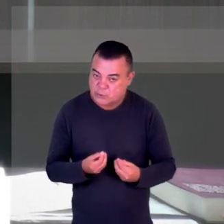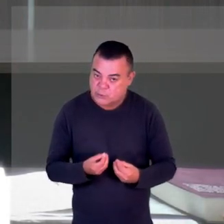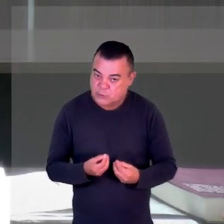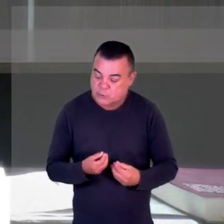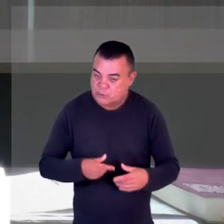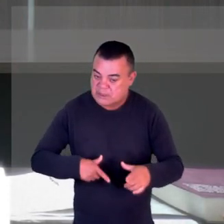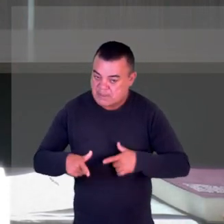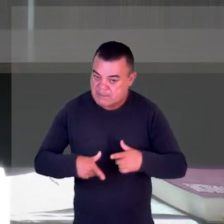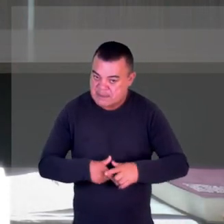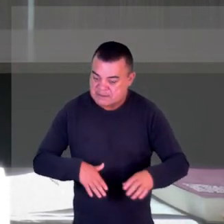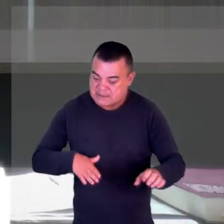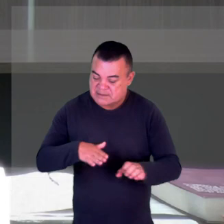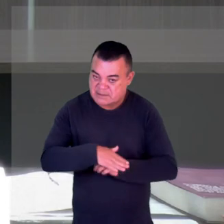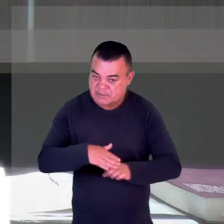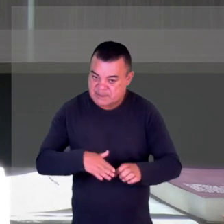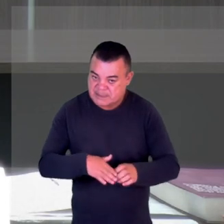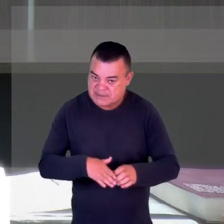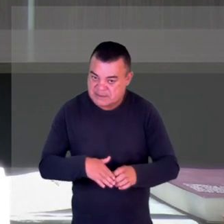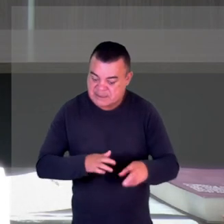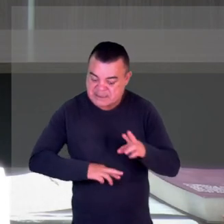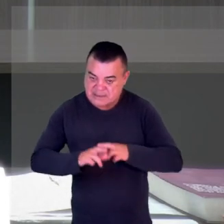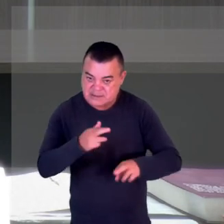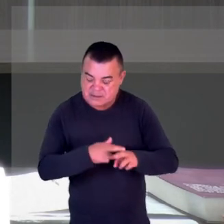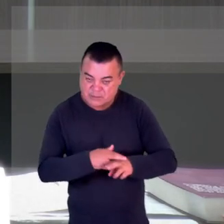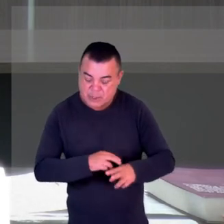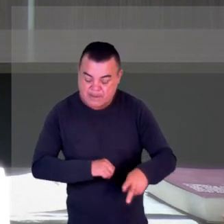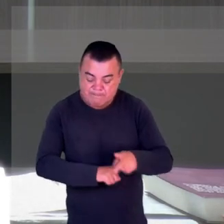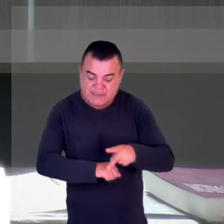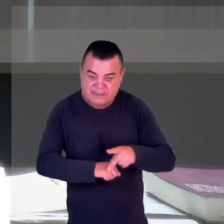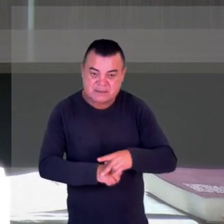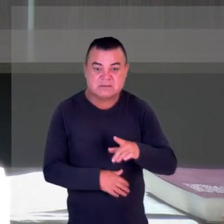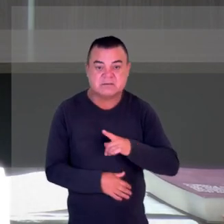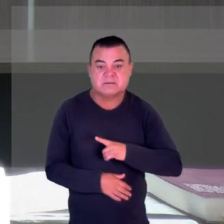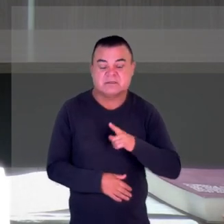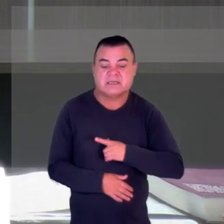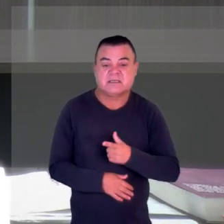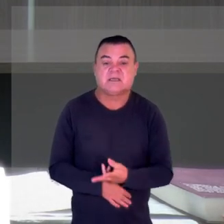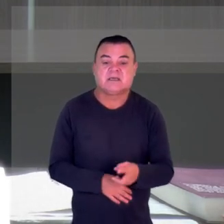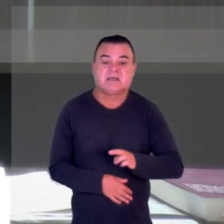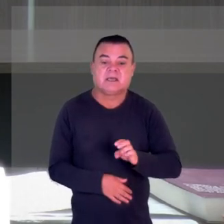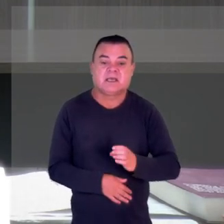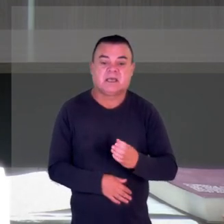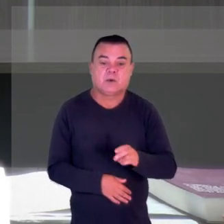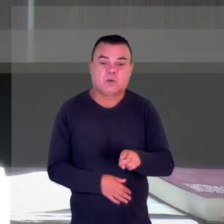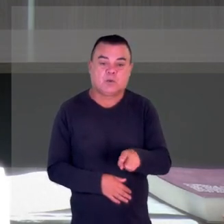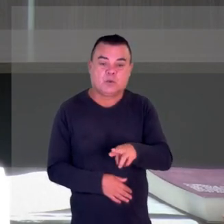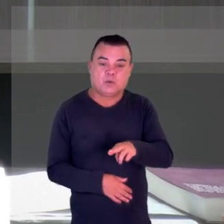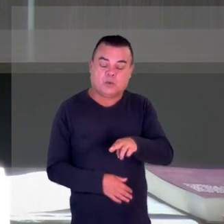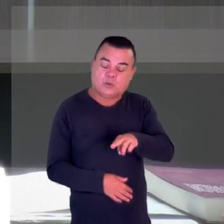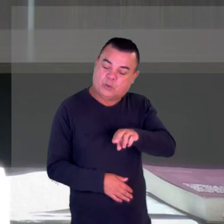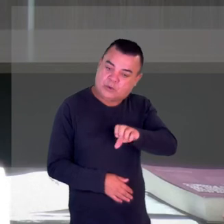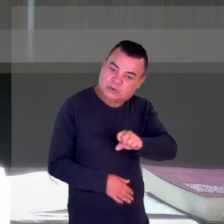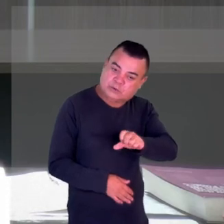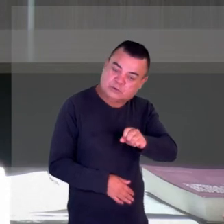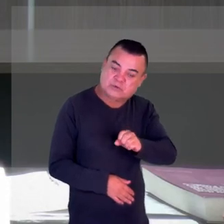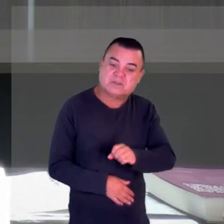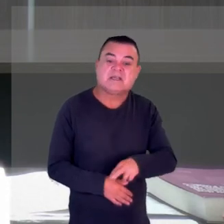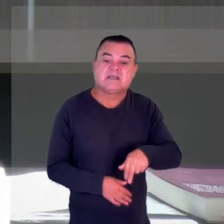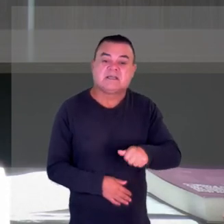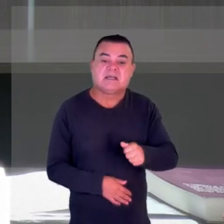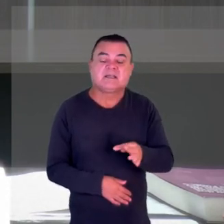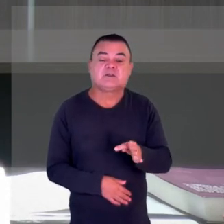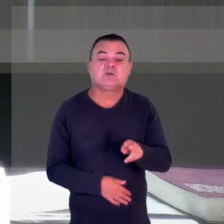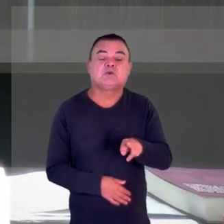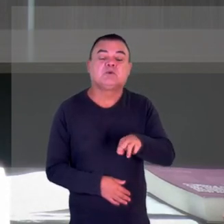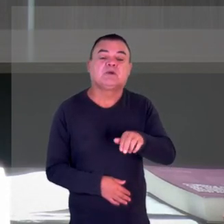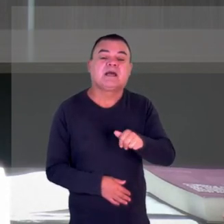relativamente aos países que têm recursos naturais como o Brasil como tem água terra e e e o